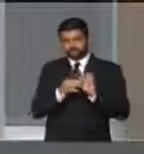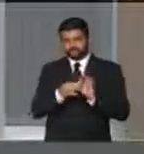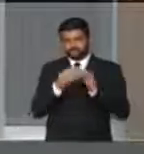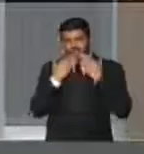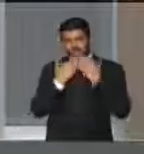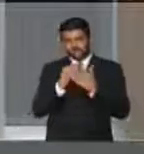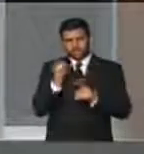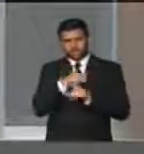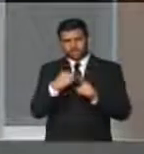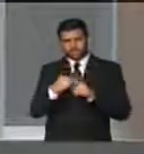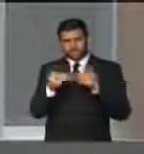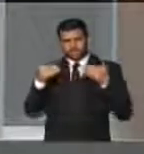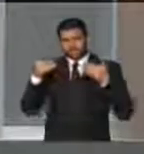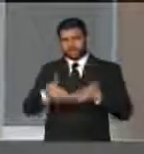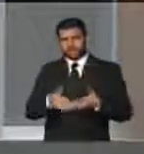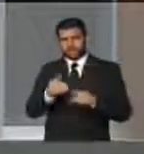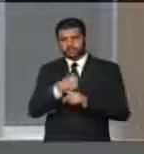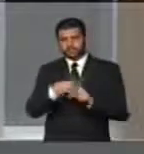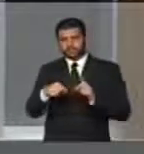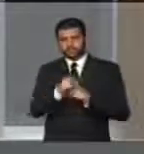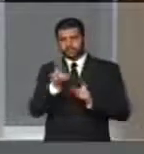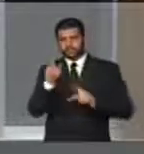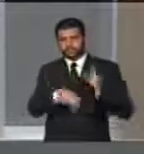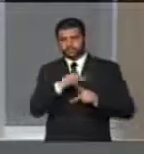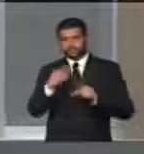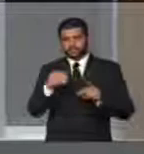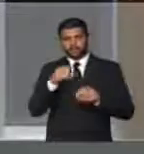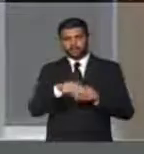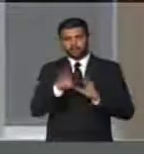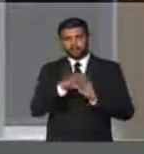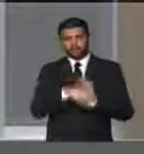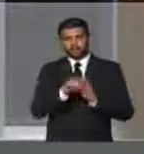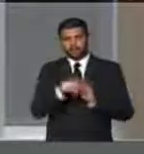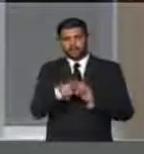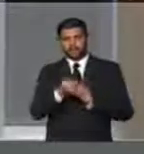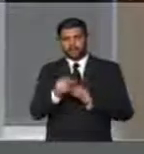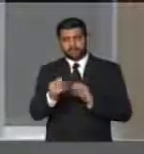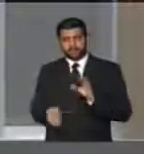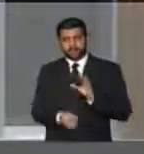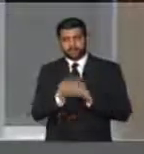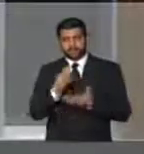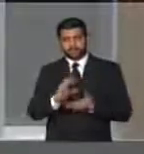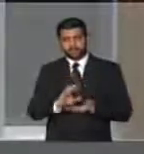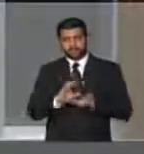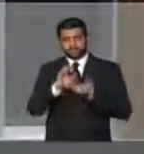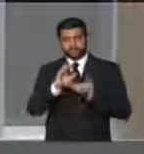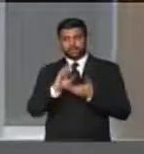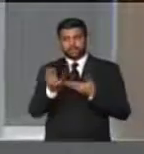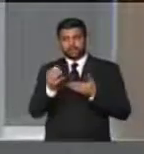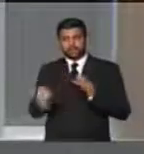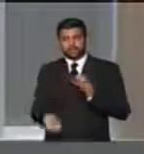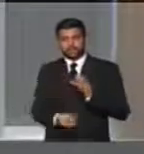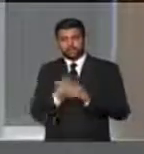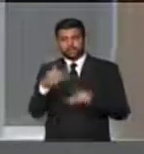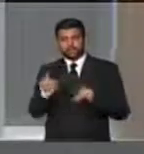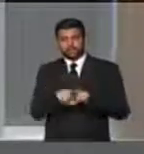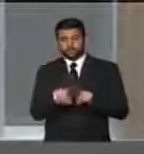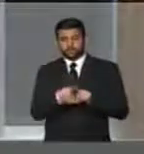sociedade, ter participação social e popular, entendeu? A composição do conselho que se quer criar